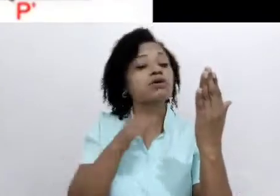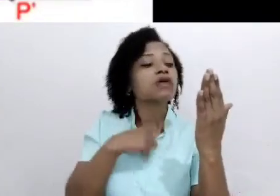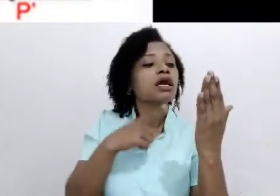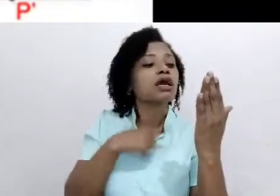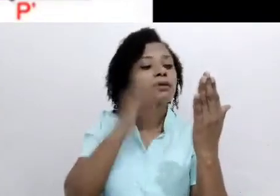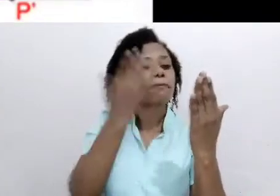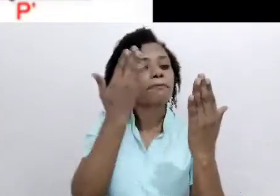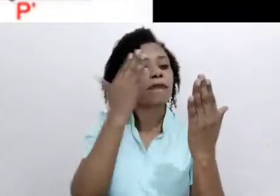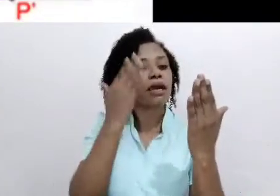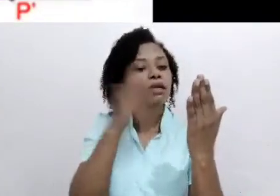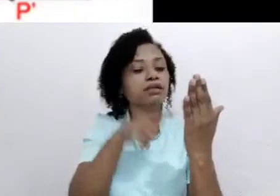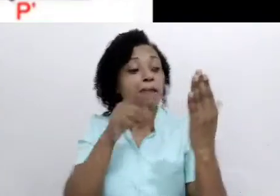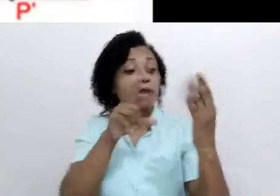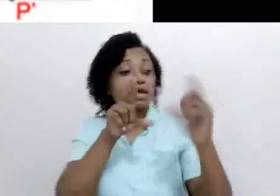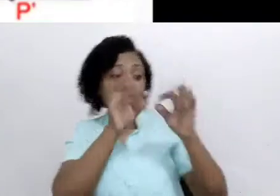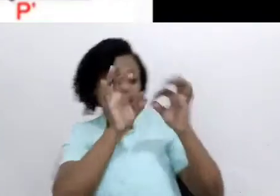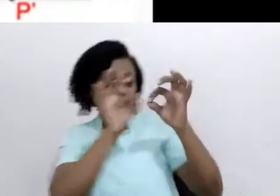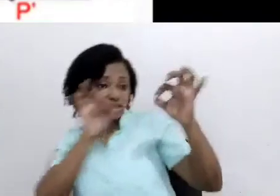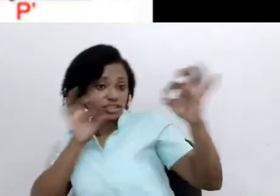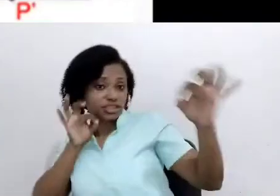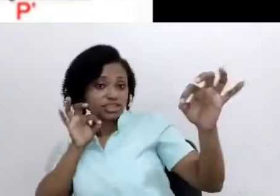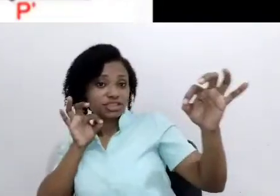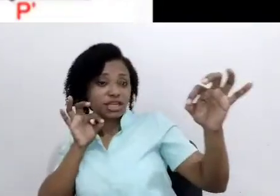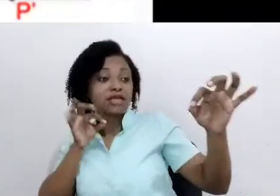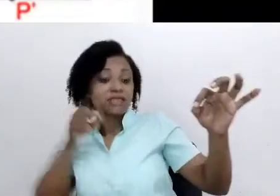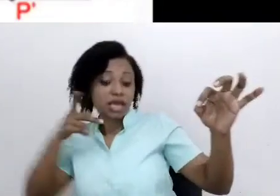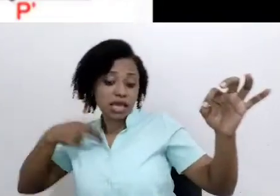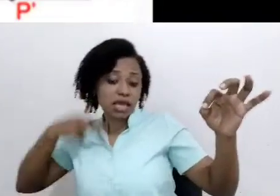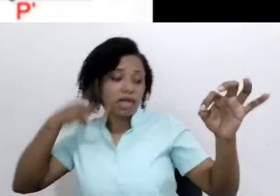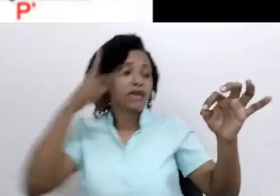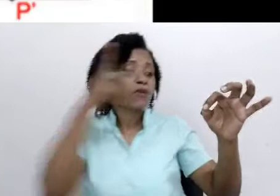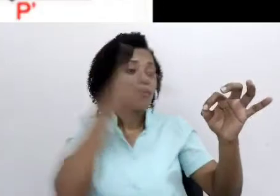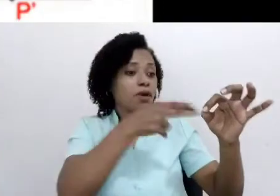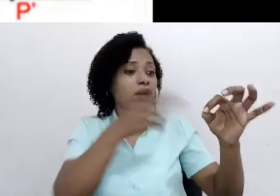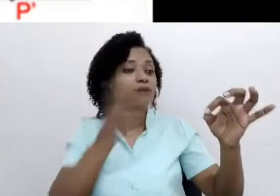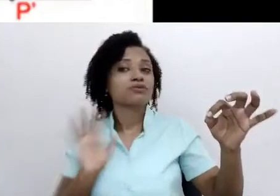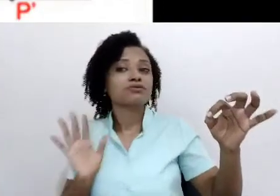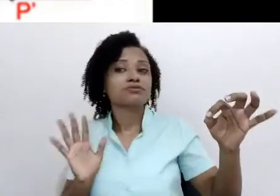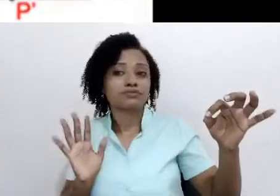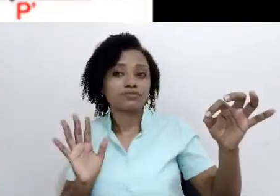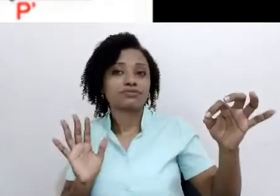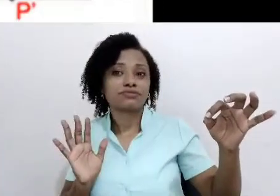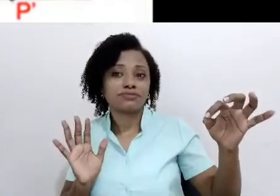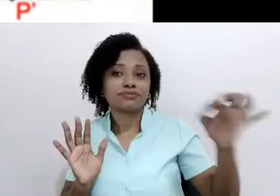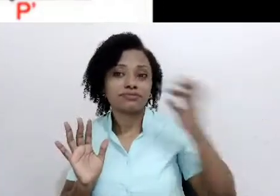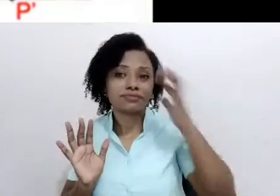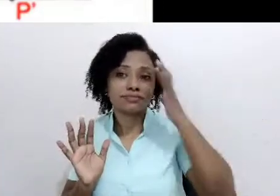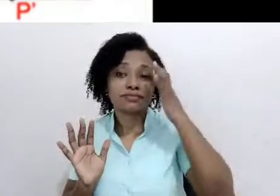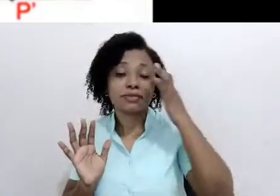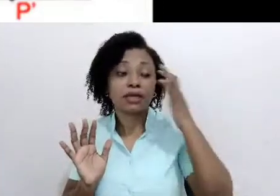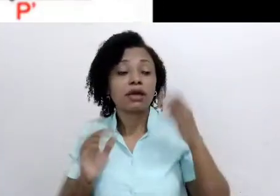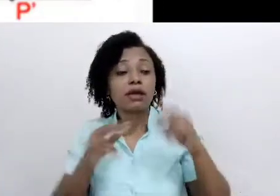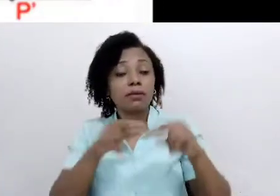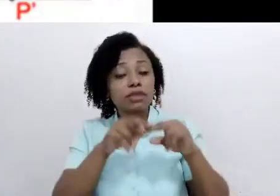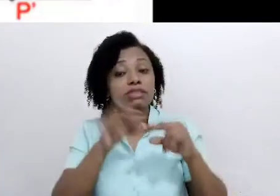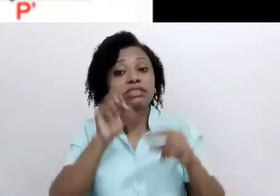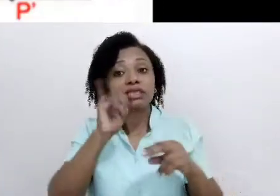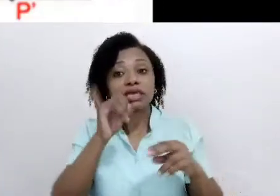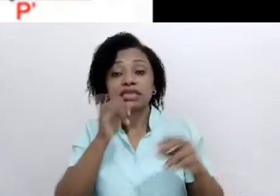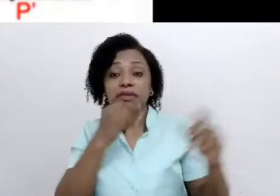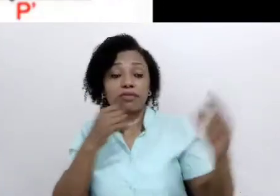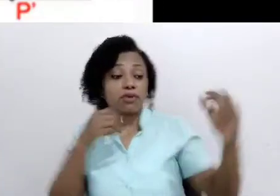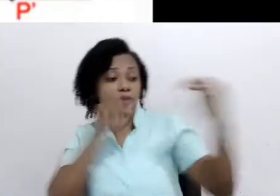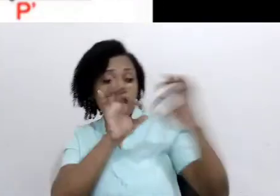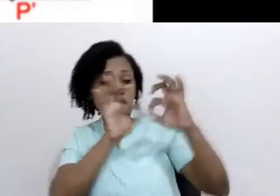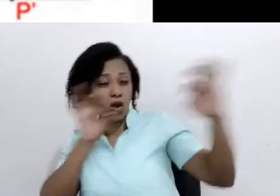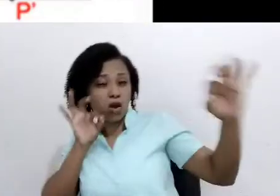o espelho, ela é a mesma distância da gente que está aqui na frente do espelho até o espelho.